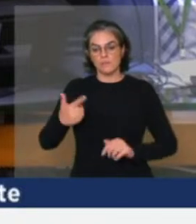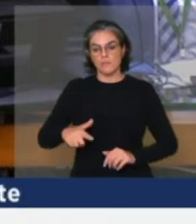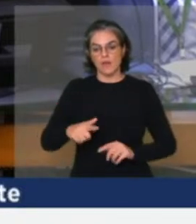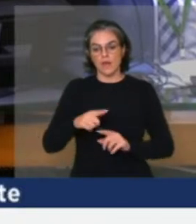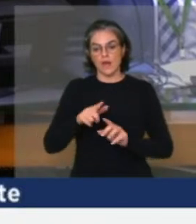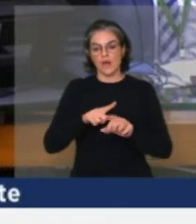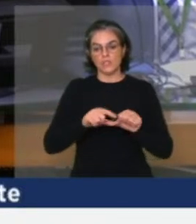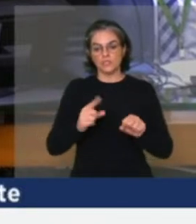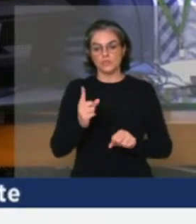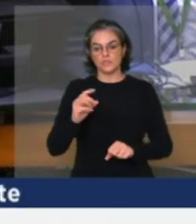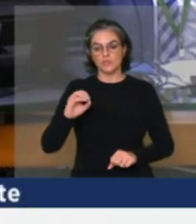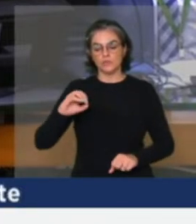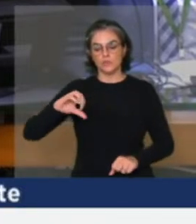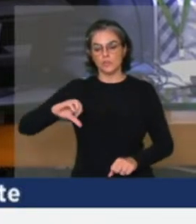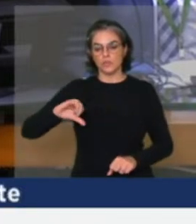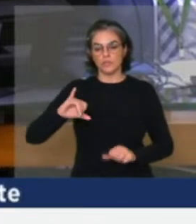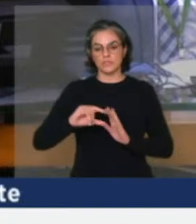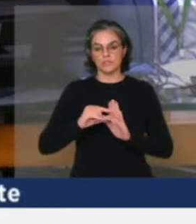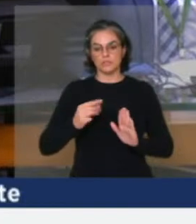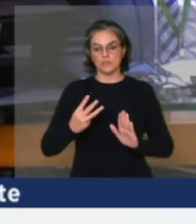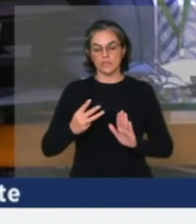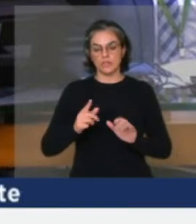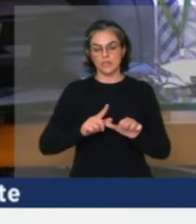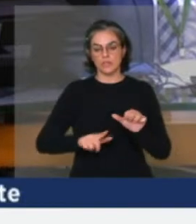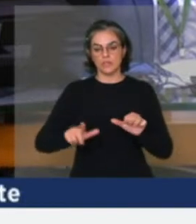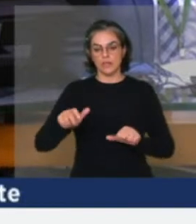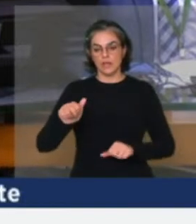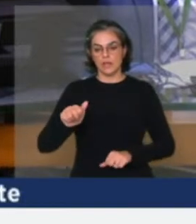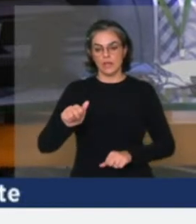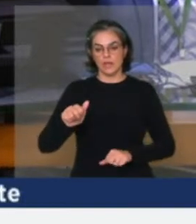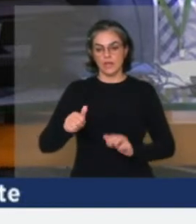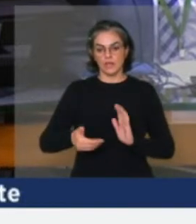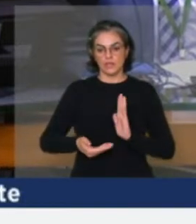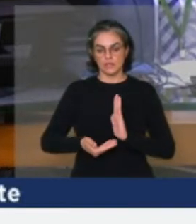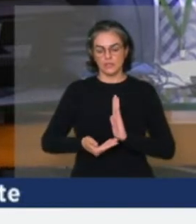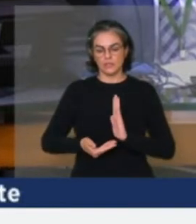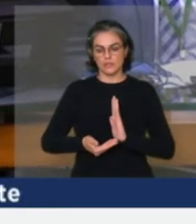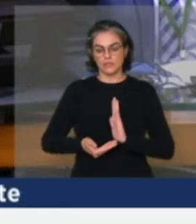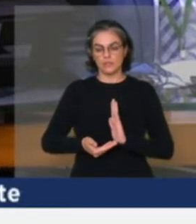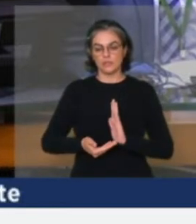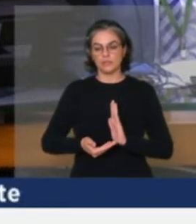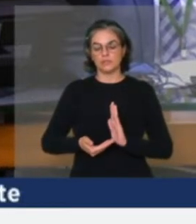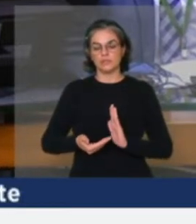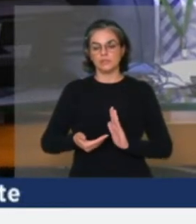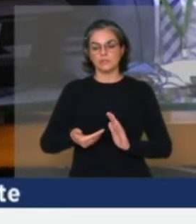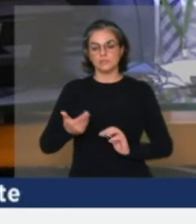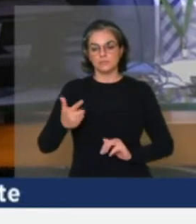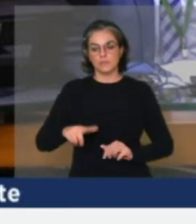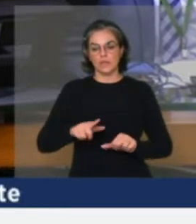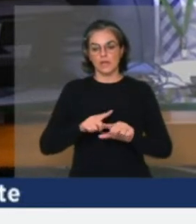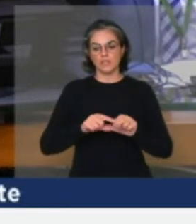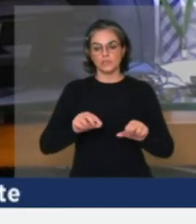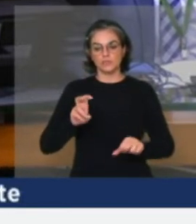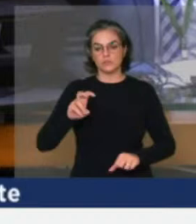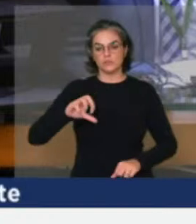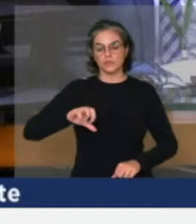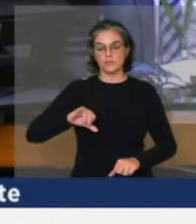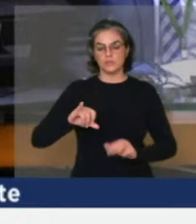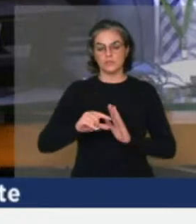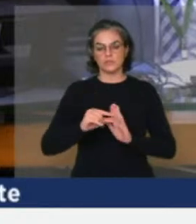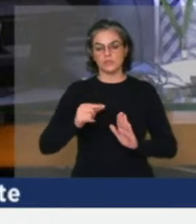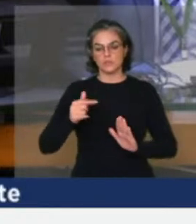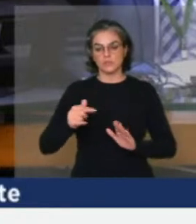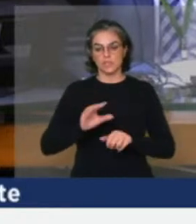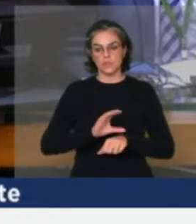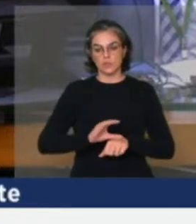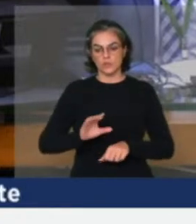inciso 3 e alínea A do Regimento Interno da Câmara dos Deputados, sob as luzes do artigo 59, inciso 7 da Constituição